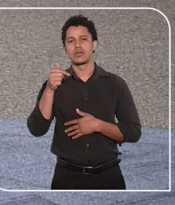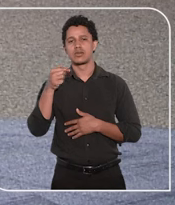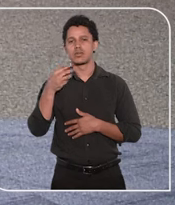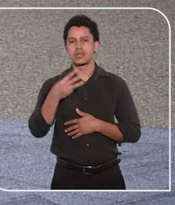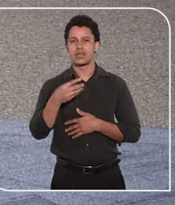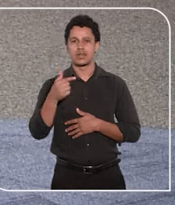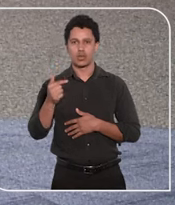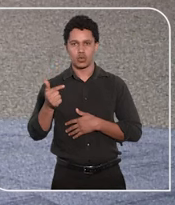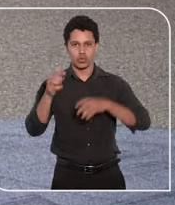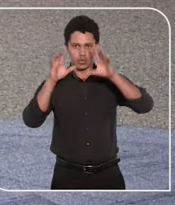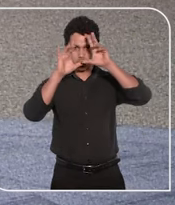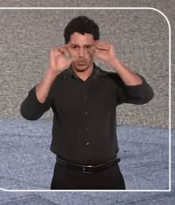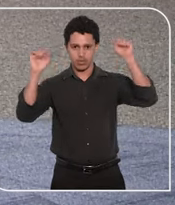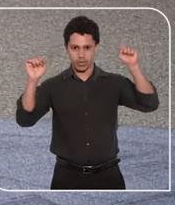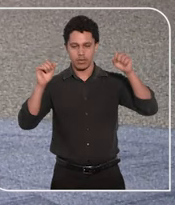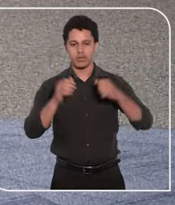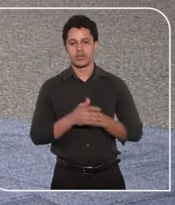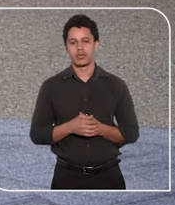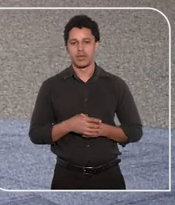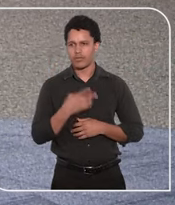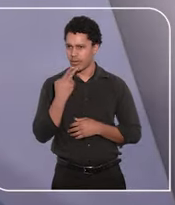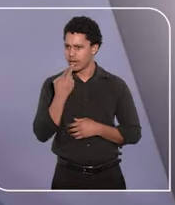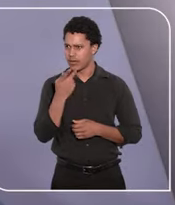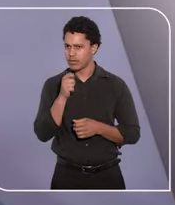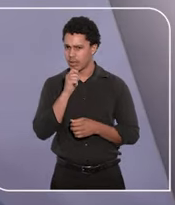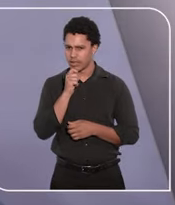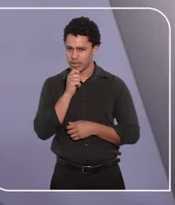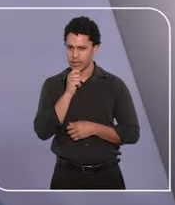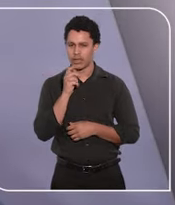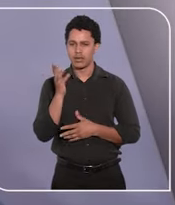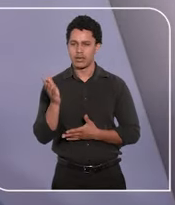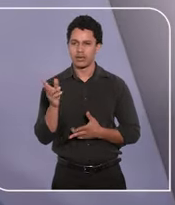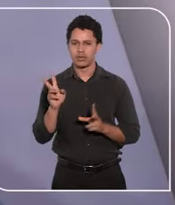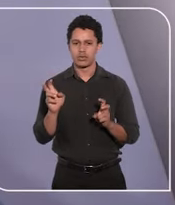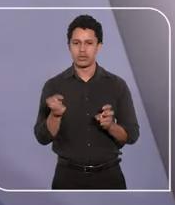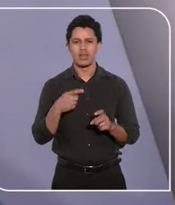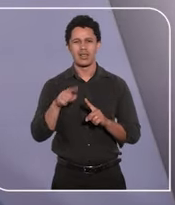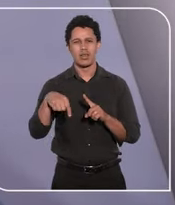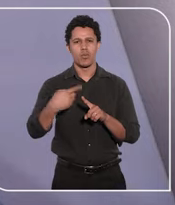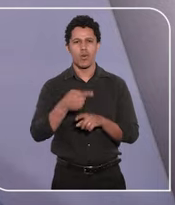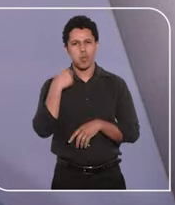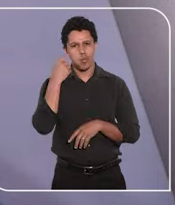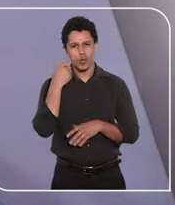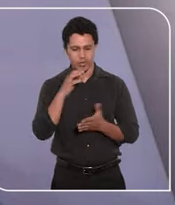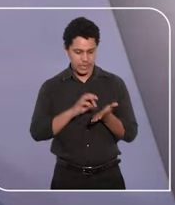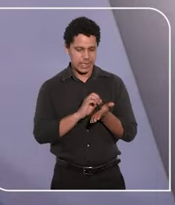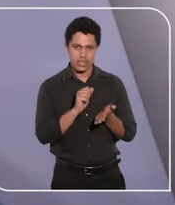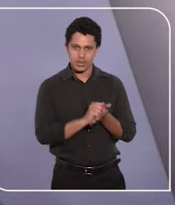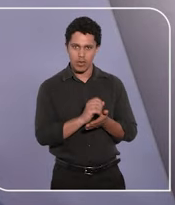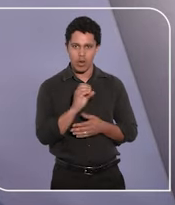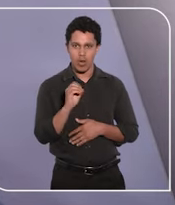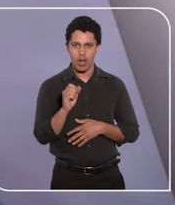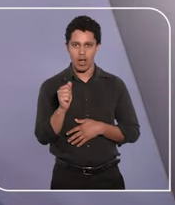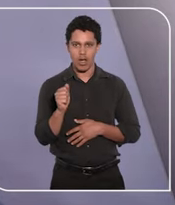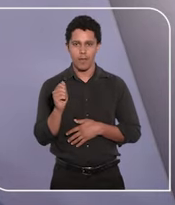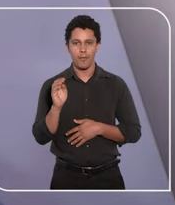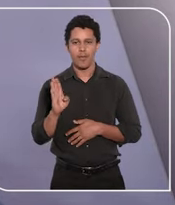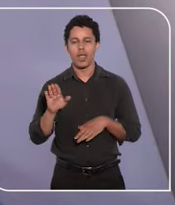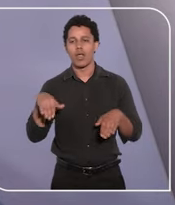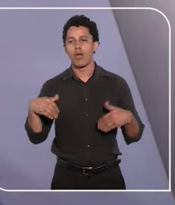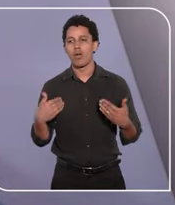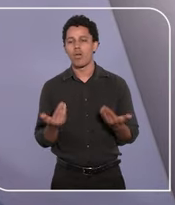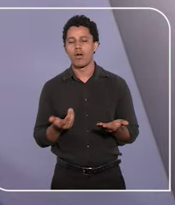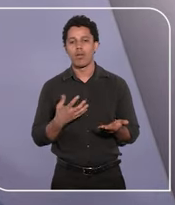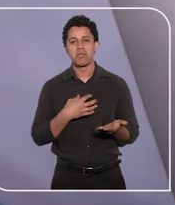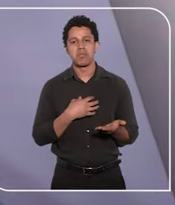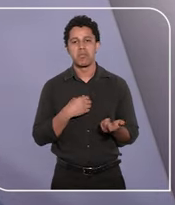ainda nessa toada, professor Leonardo, depois que o advogado está inscrito na OAB, né, quais são aí as situações possíveis